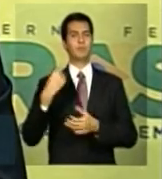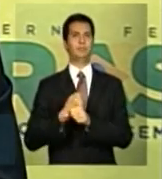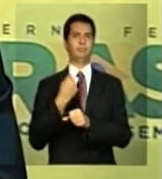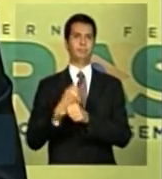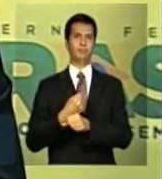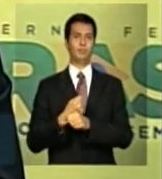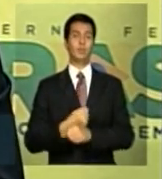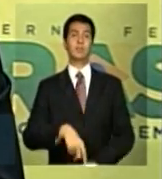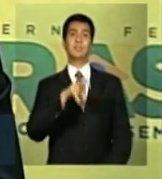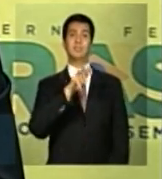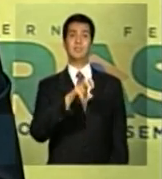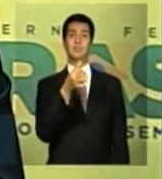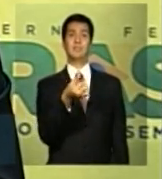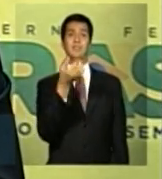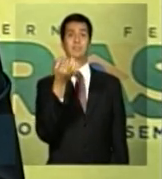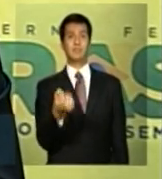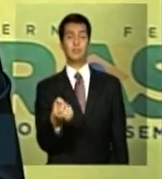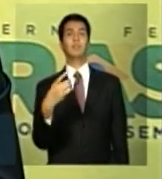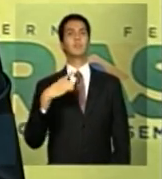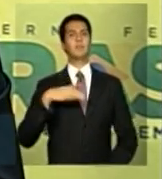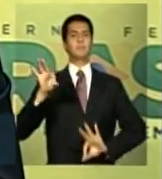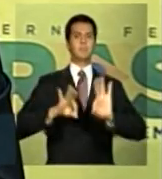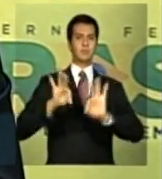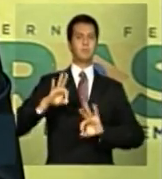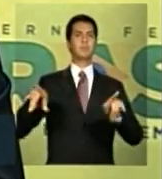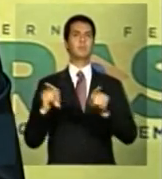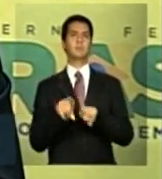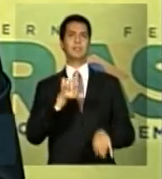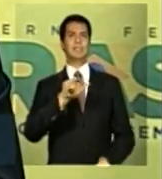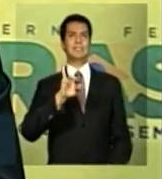560 estão em planejamento e licitação.